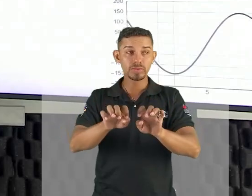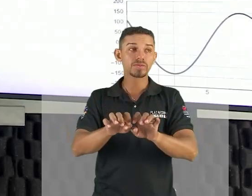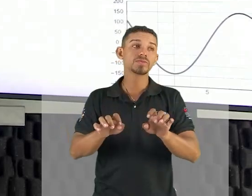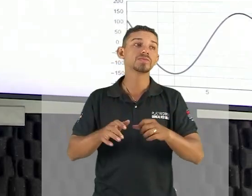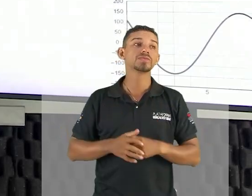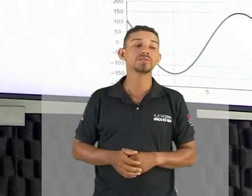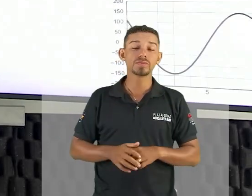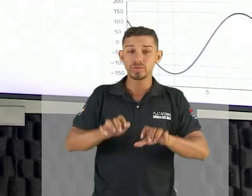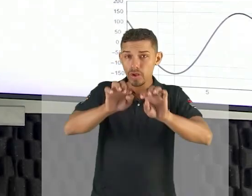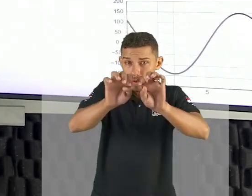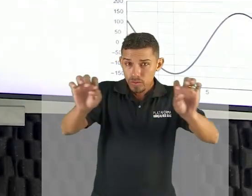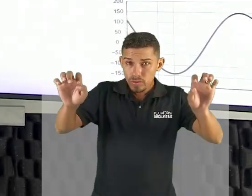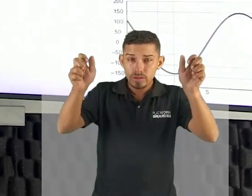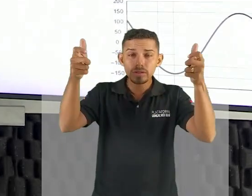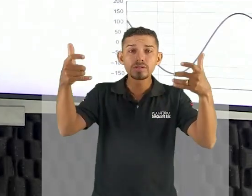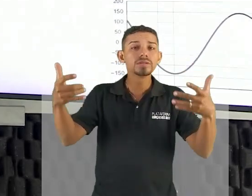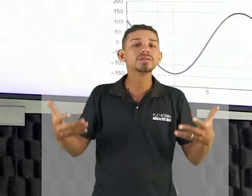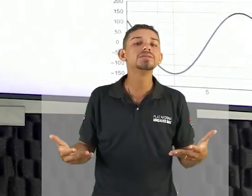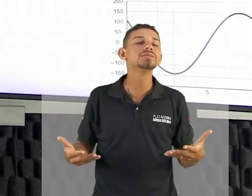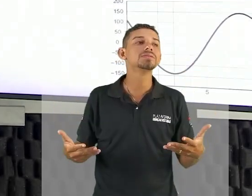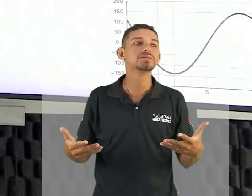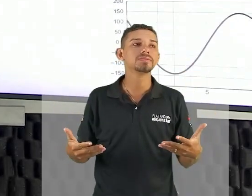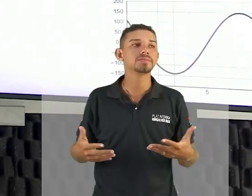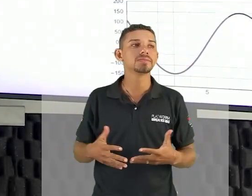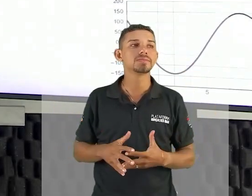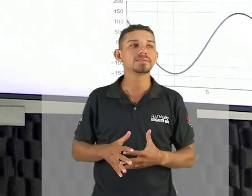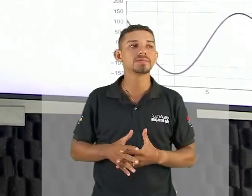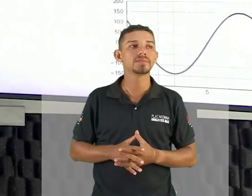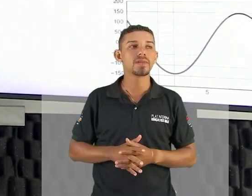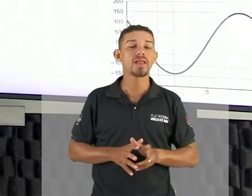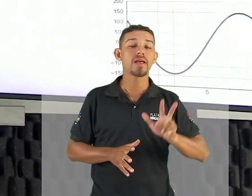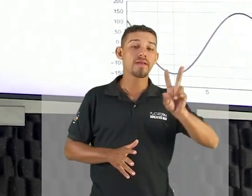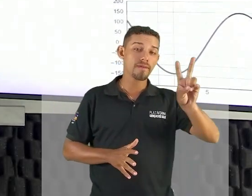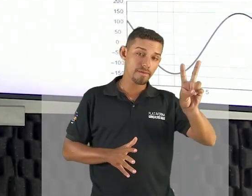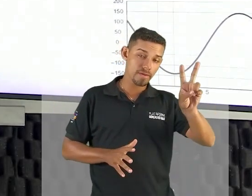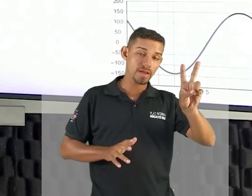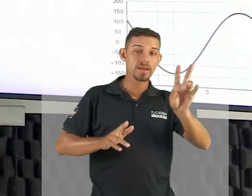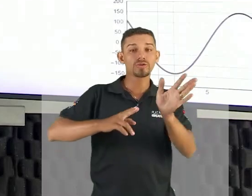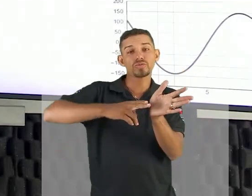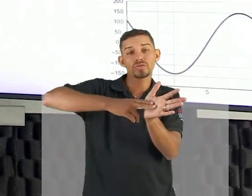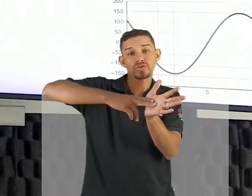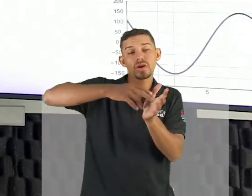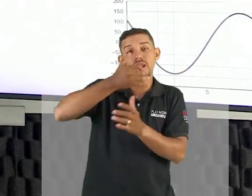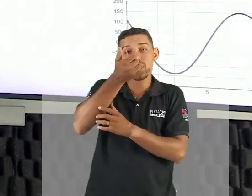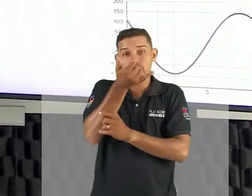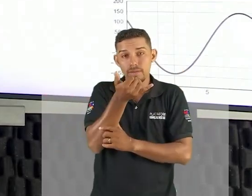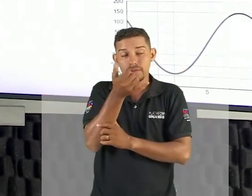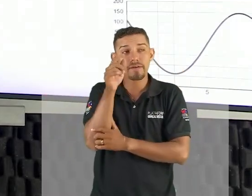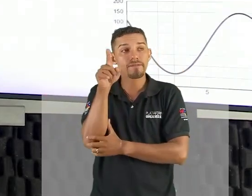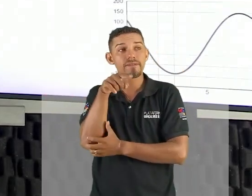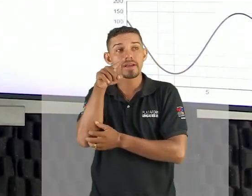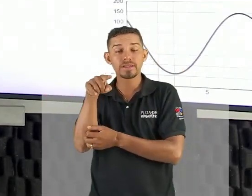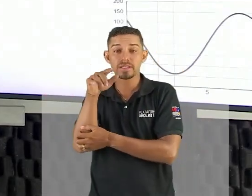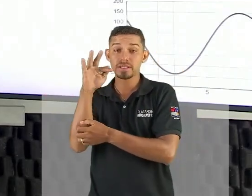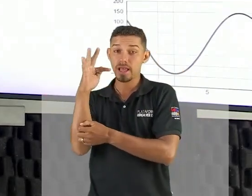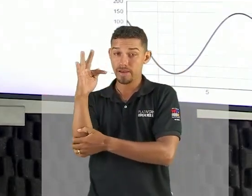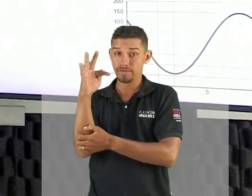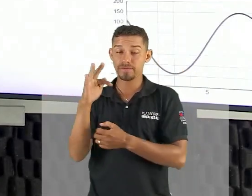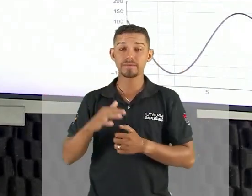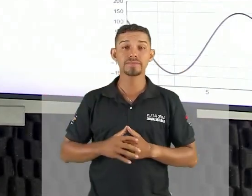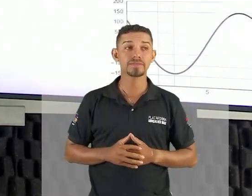ondas quação fundamental das ondas melhor dizendo v = x F né que a gente